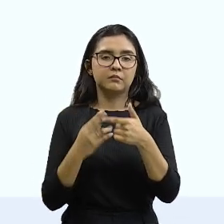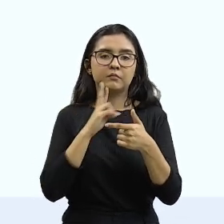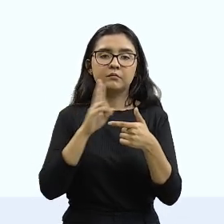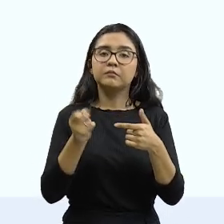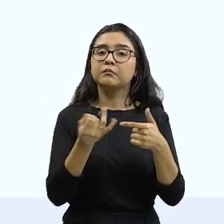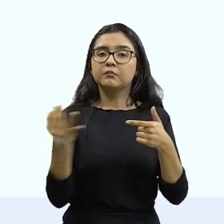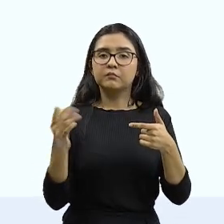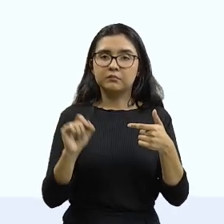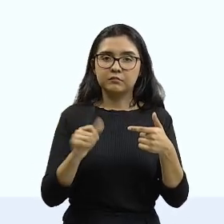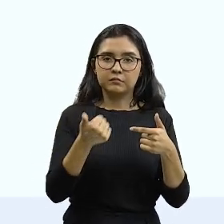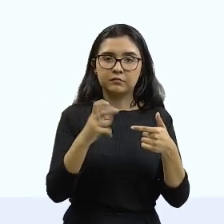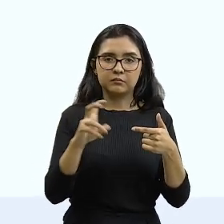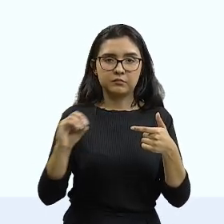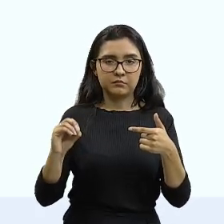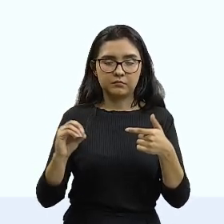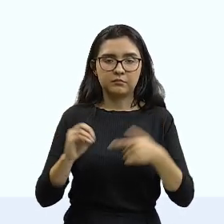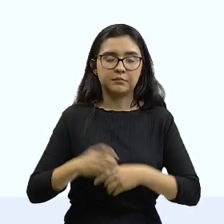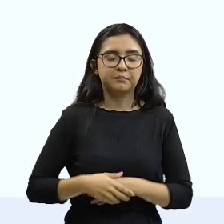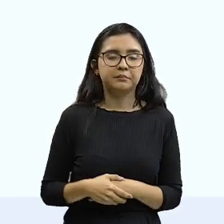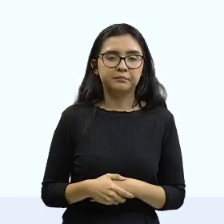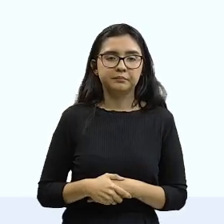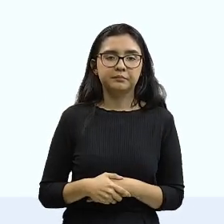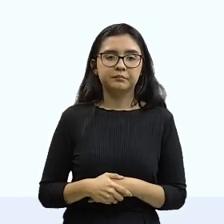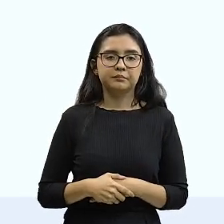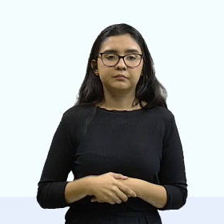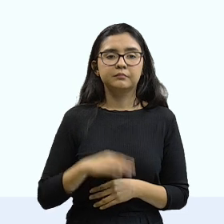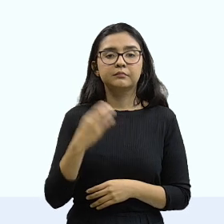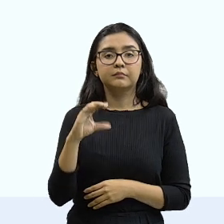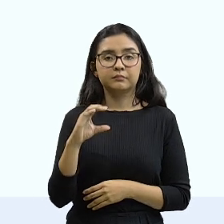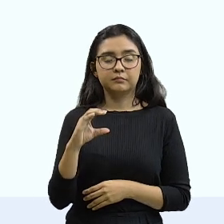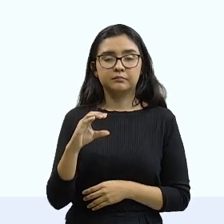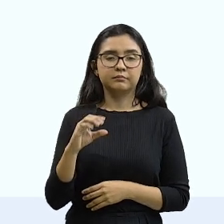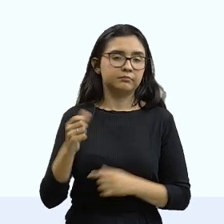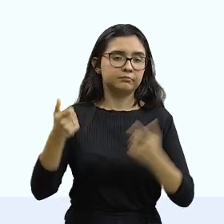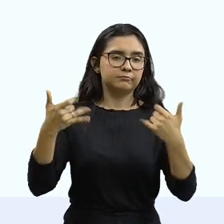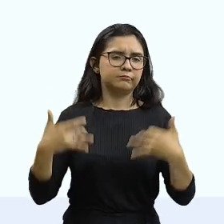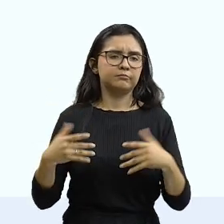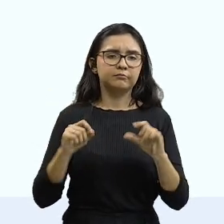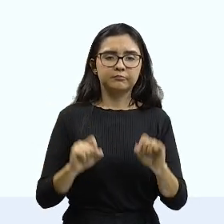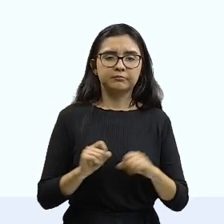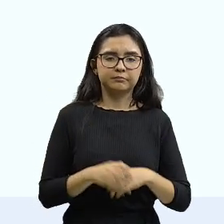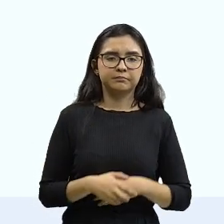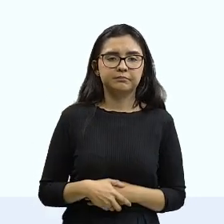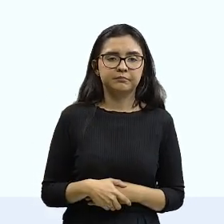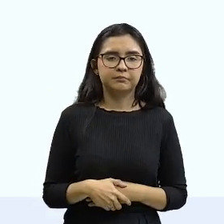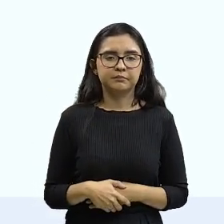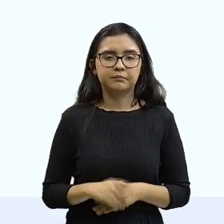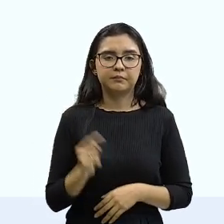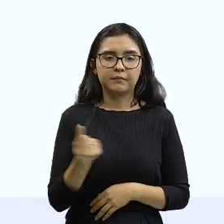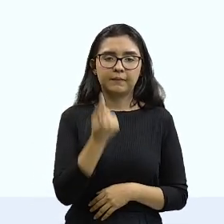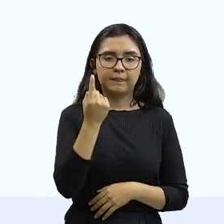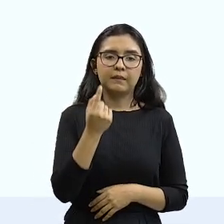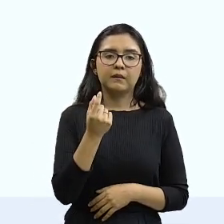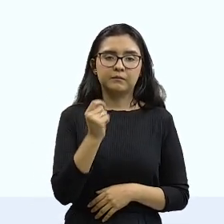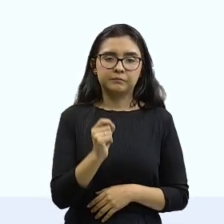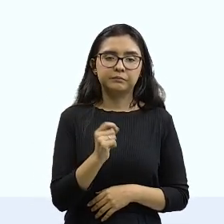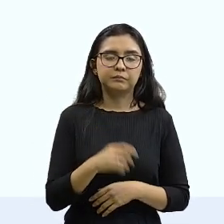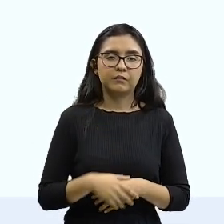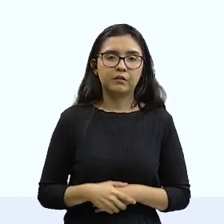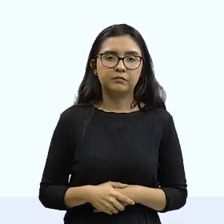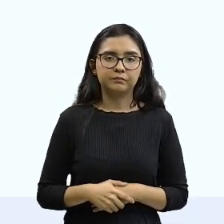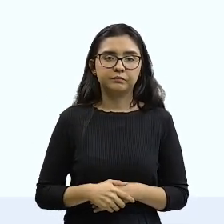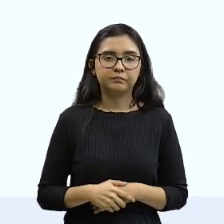seja, 150. Na letra C, olha o que eu tenho na letra C. Um paralelo de 2.